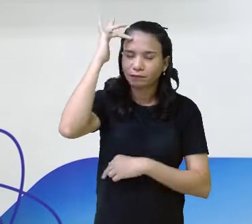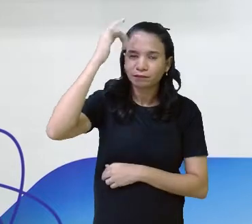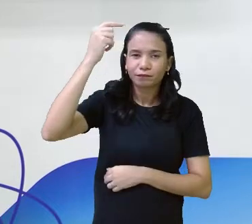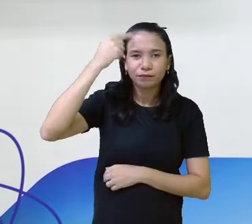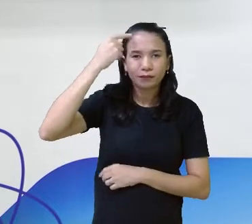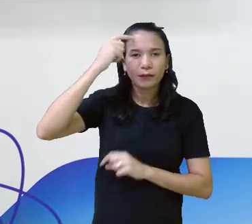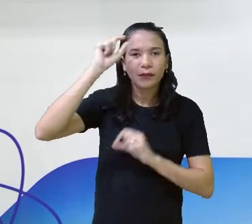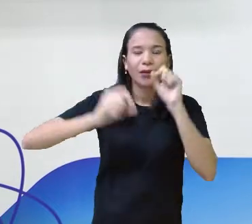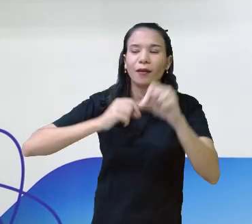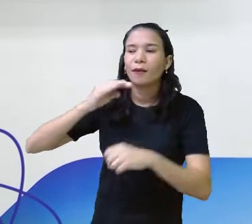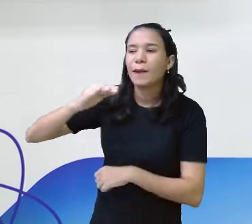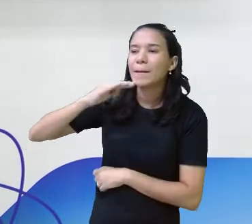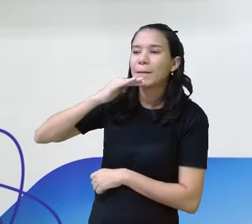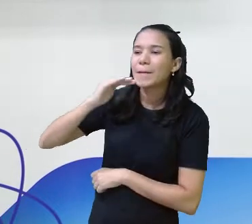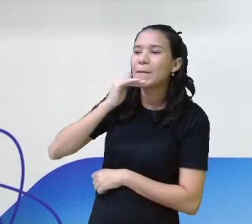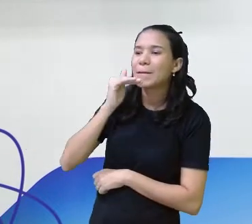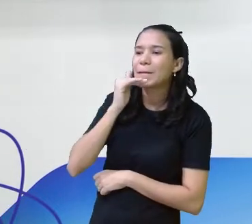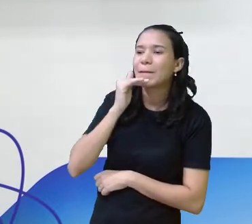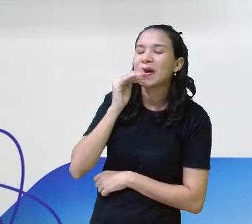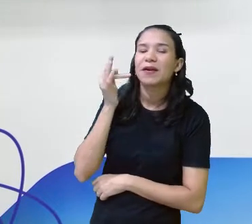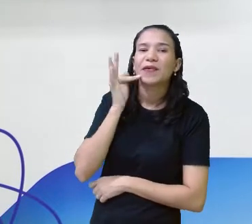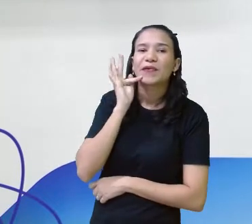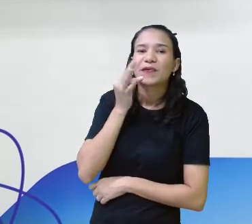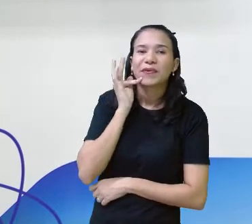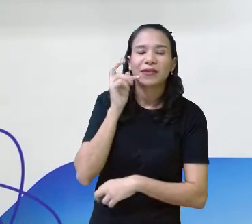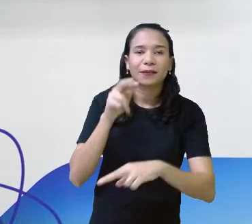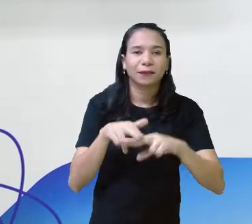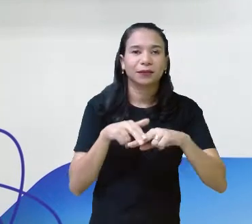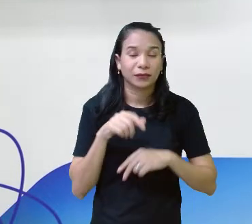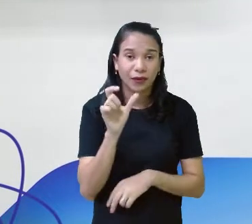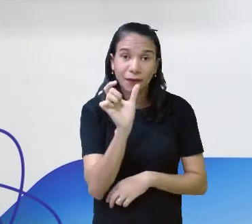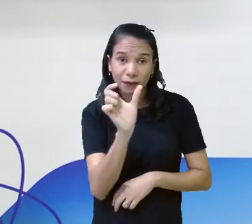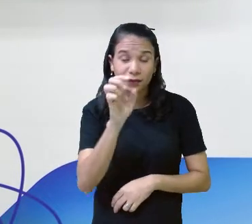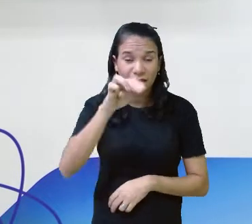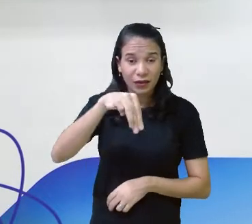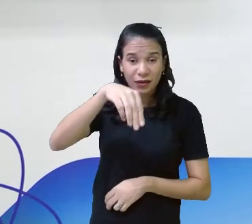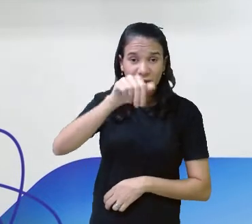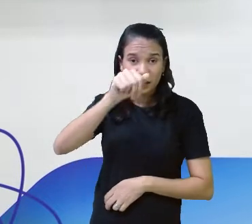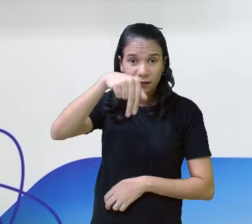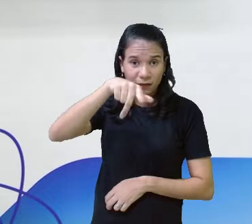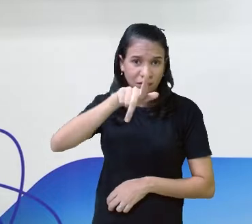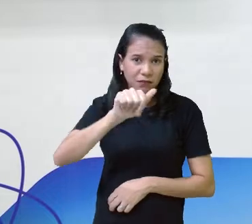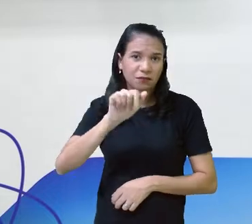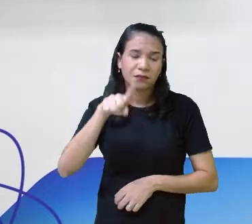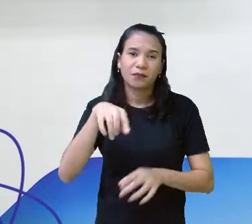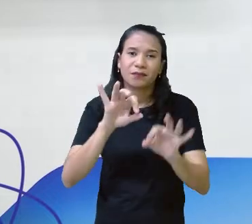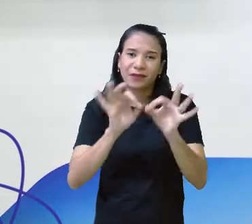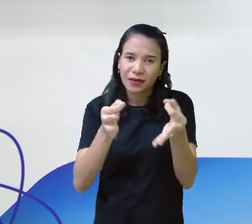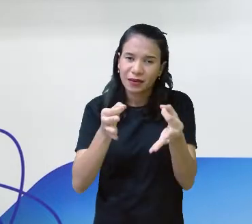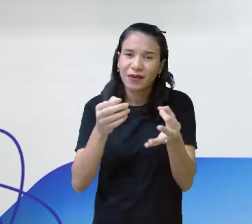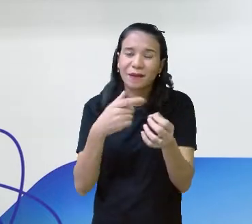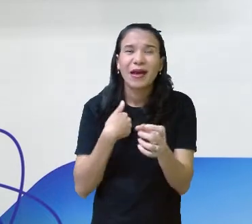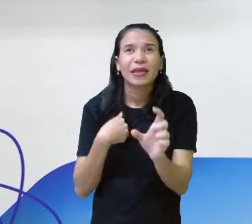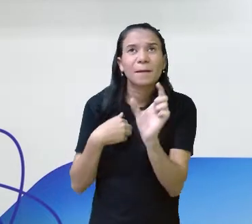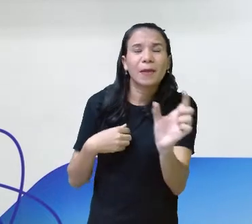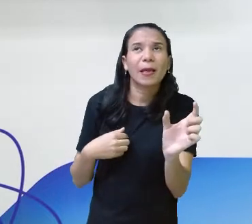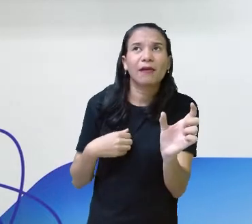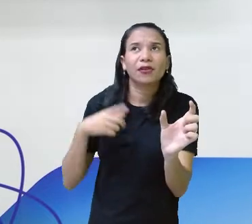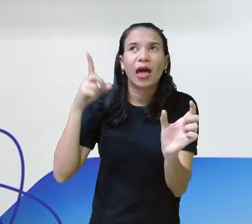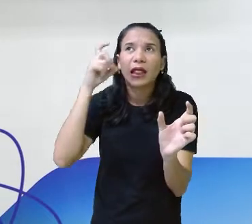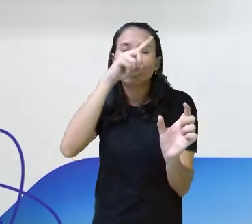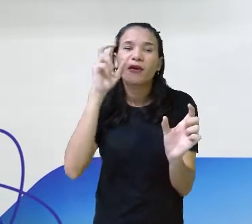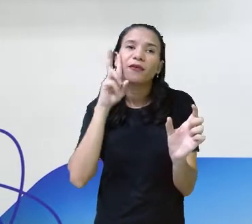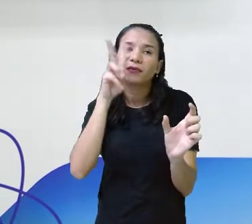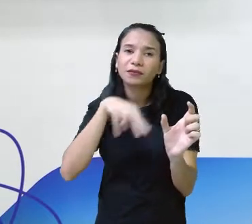estou falando da manga, que é a fruta. Então, a palavra manga é simples de entender, mas existem palavras que não são tão comuns, então entra